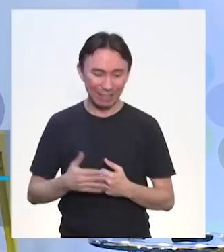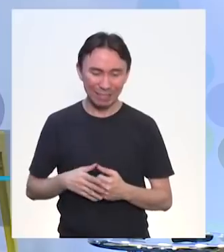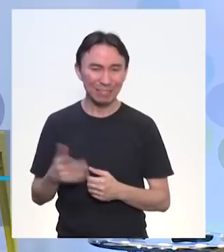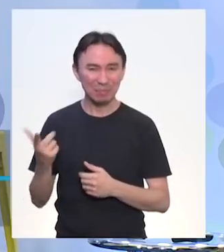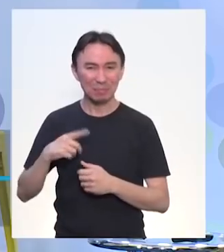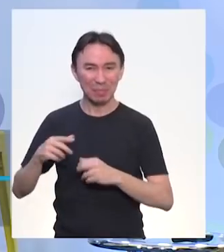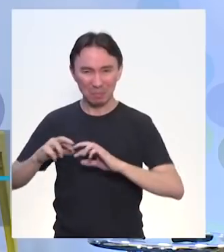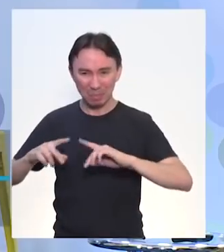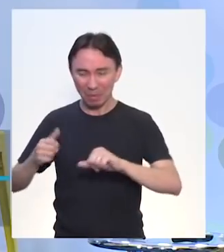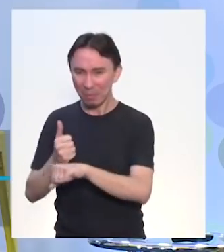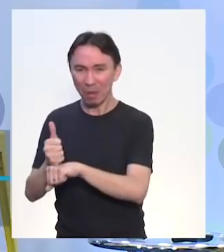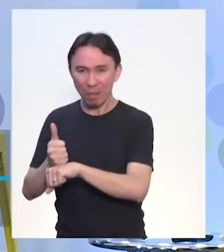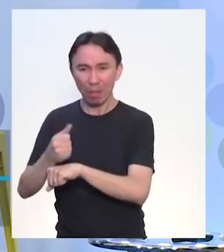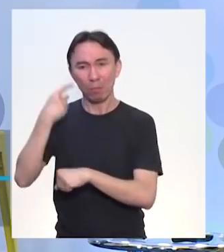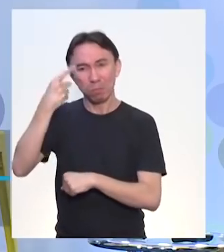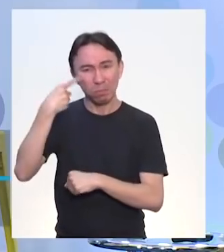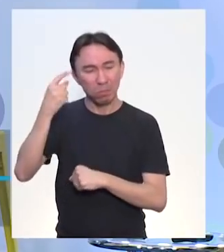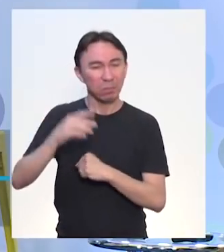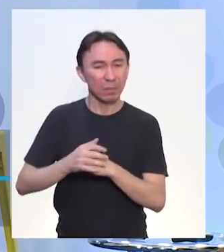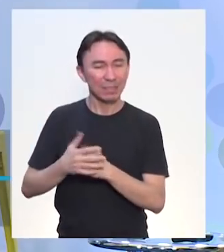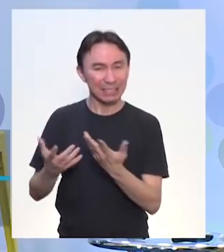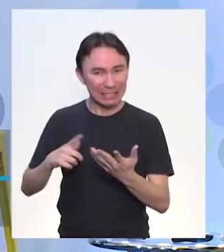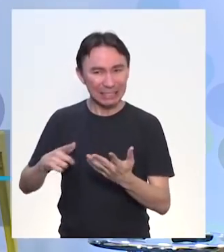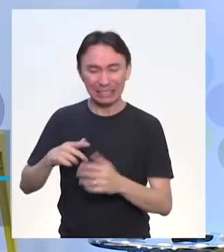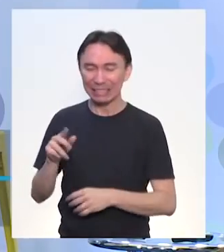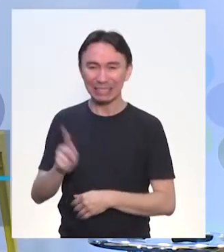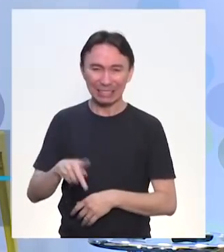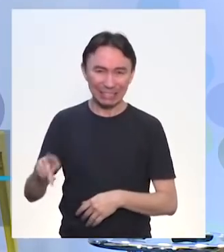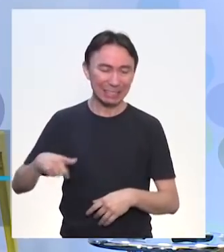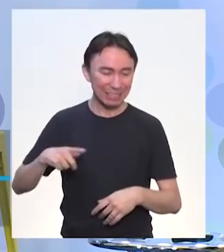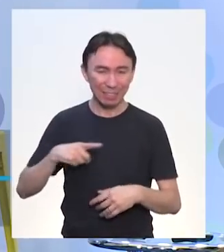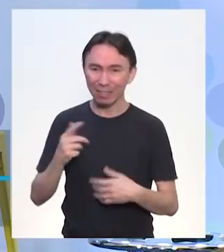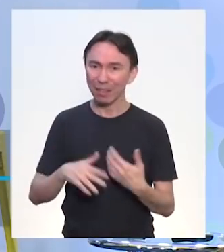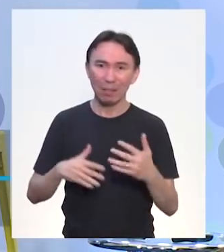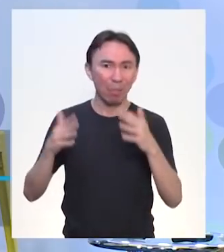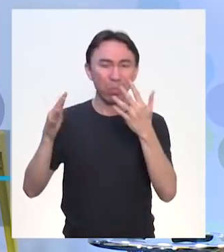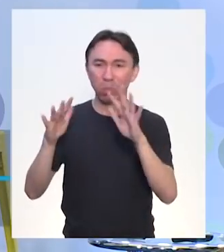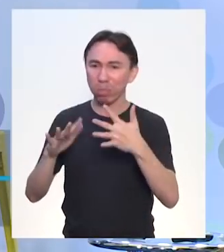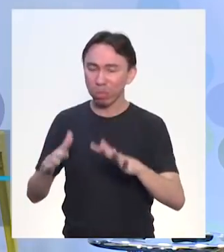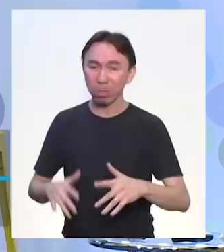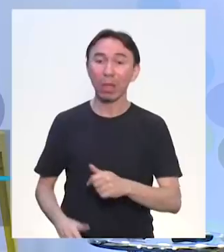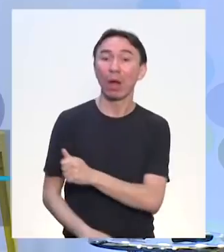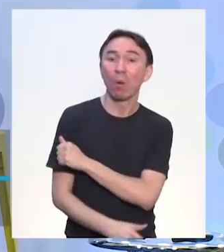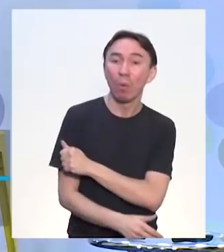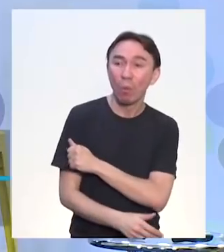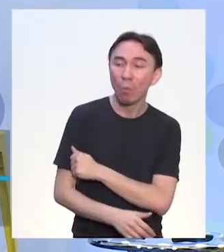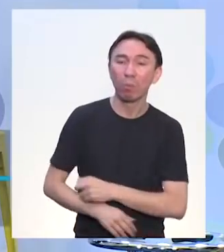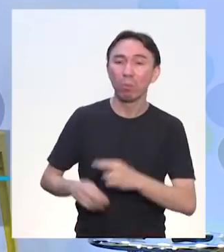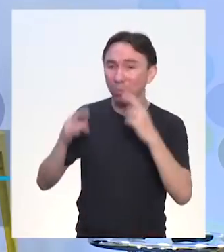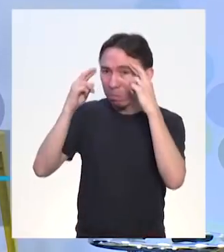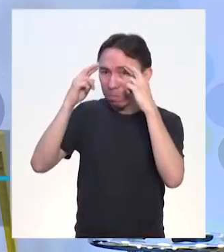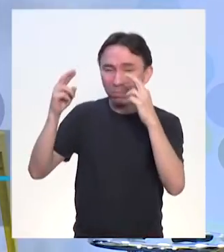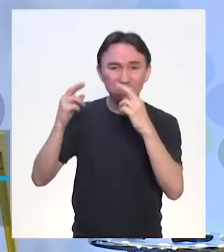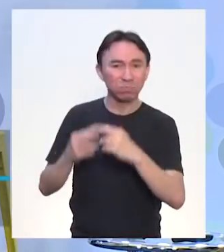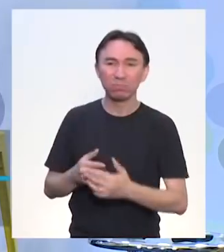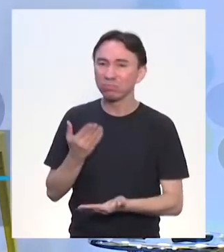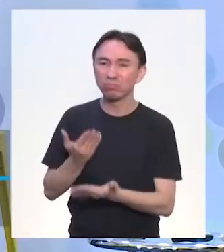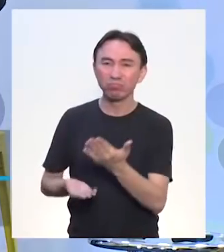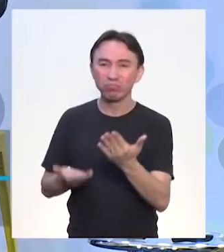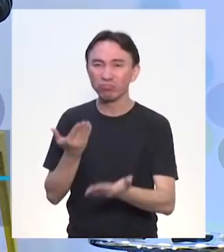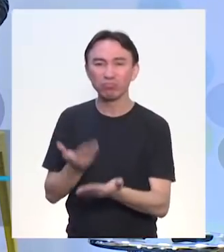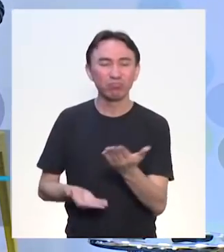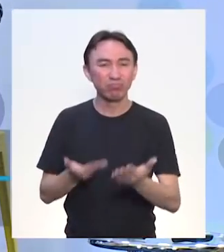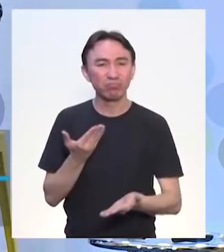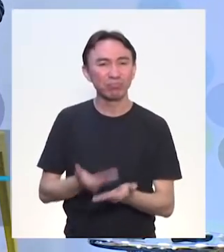tempo ele perde o respeito dos alunos e até do lugar onde ele mora, pois ele é despejado. Mas guerreiro, mas professor, o que isso tem